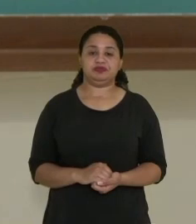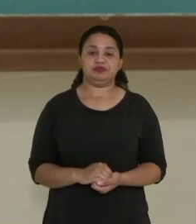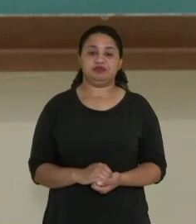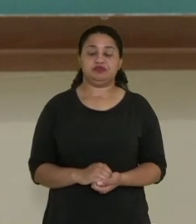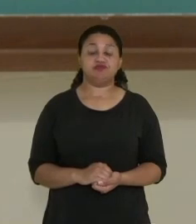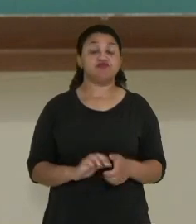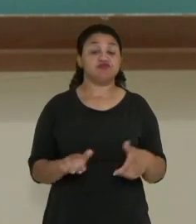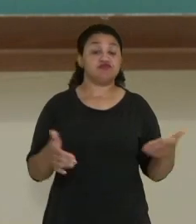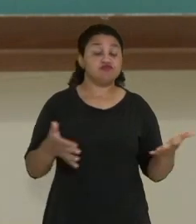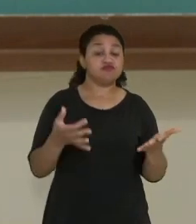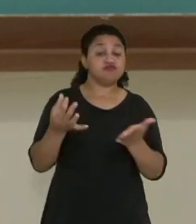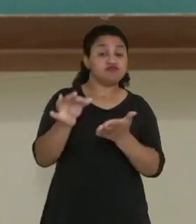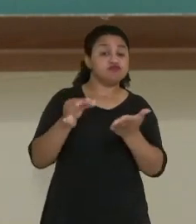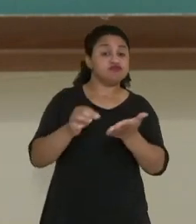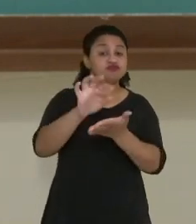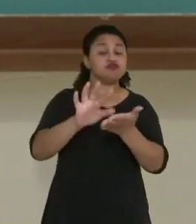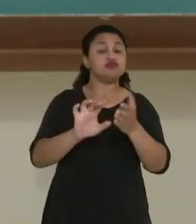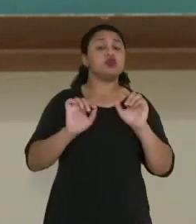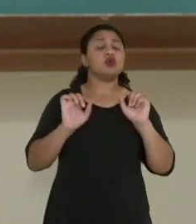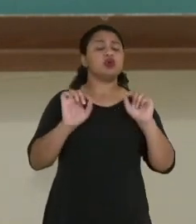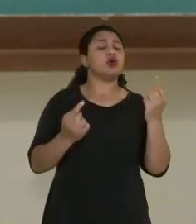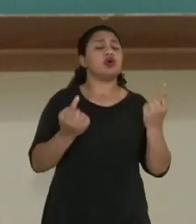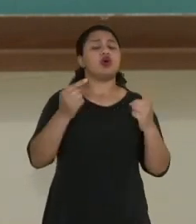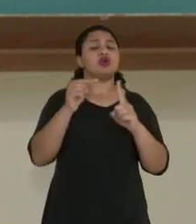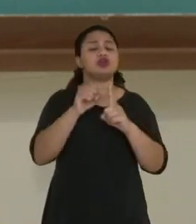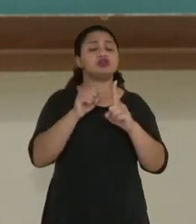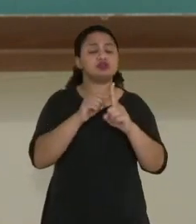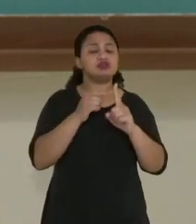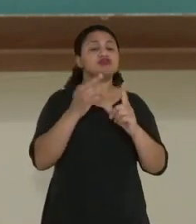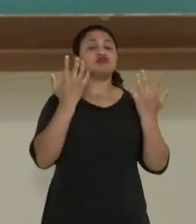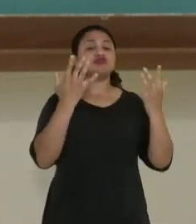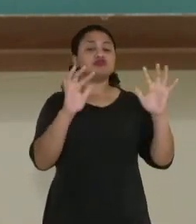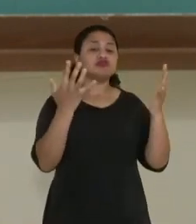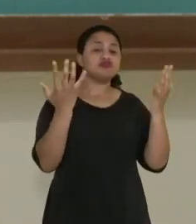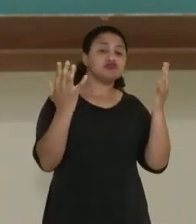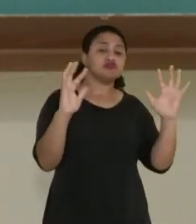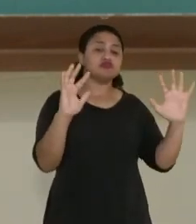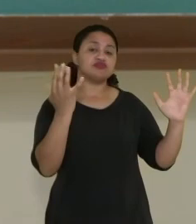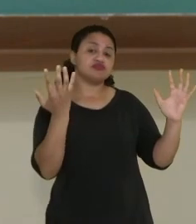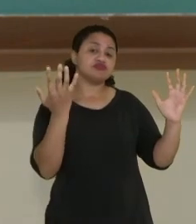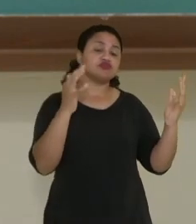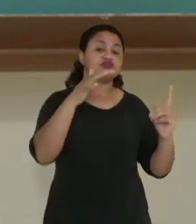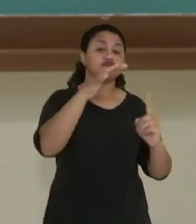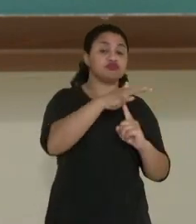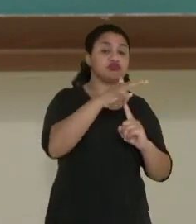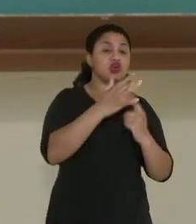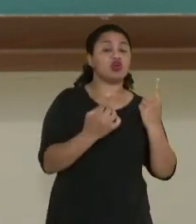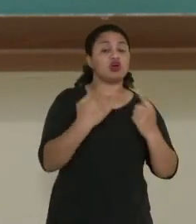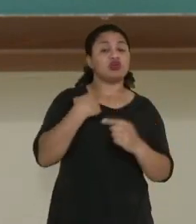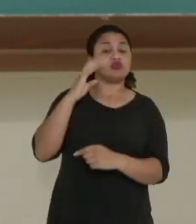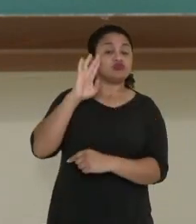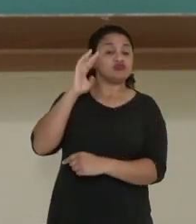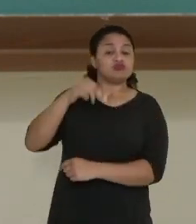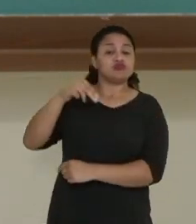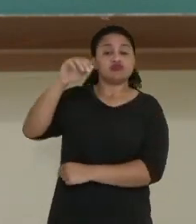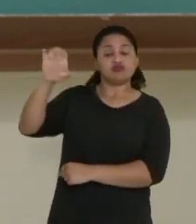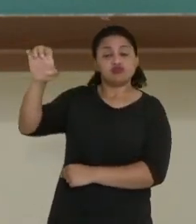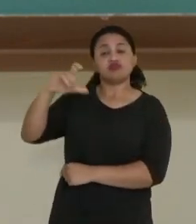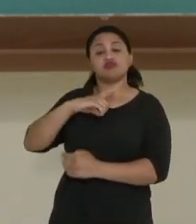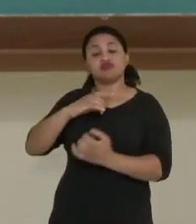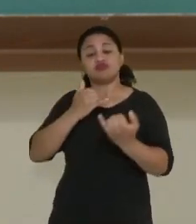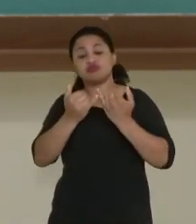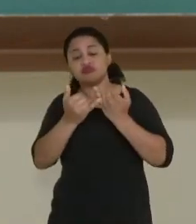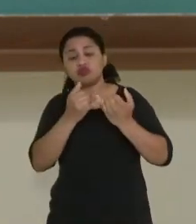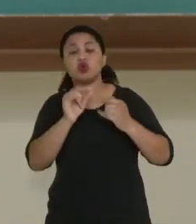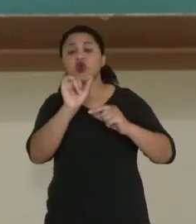Voltamos para a correção da atividade. Então, qual o tipo climático do Paraná e qual predomina no Nordeste, estabelecendo semelhanças entre